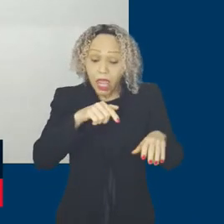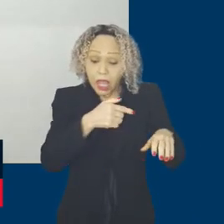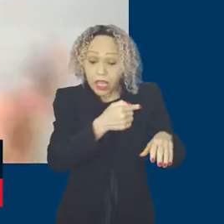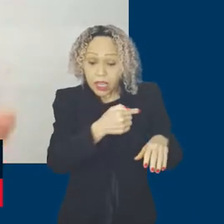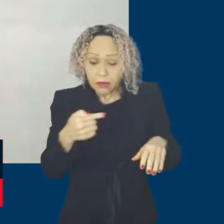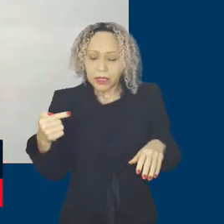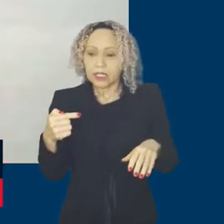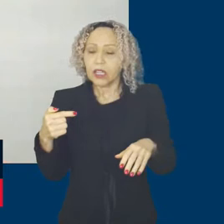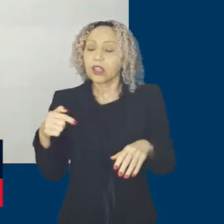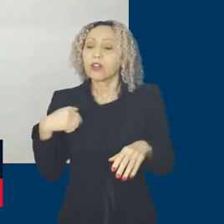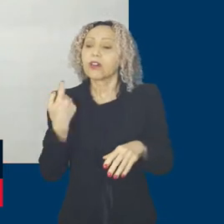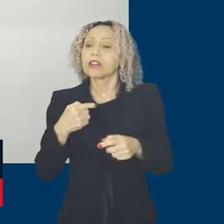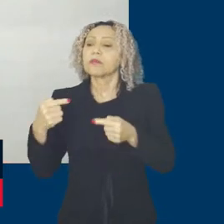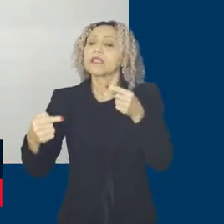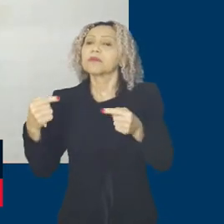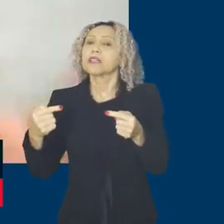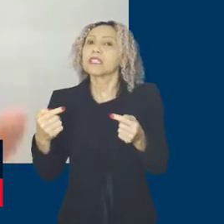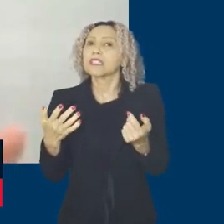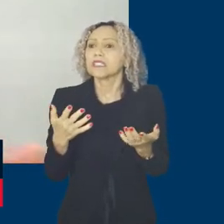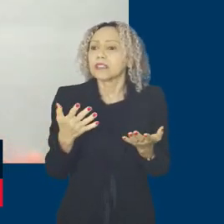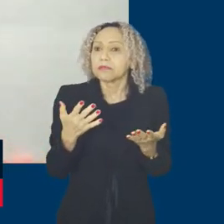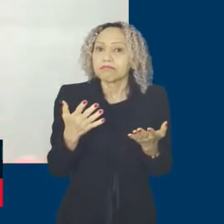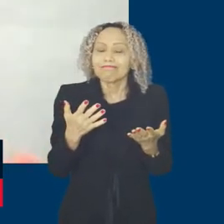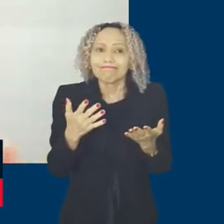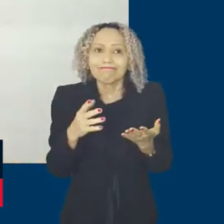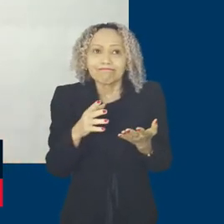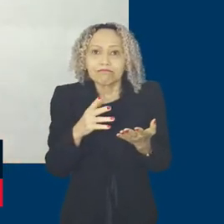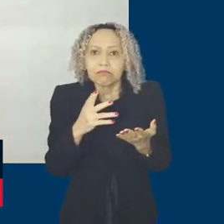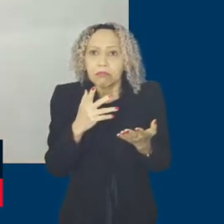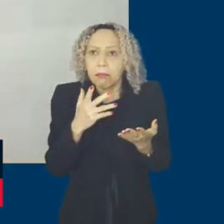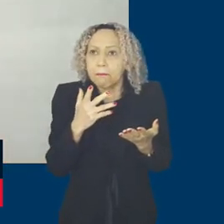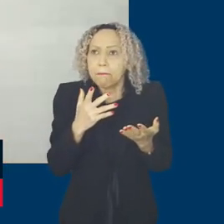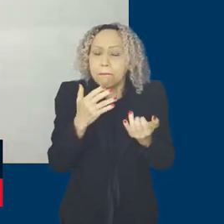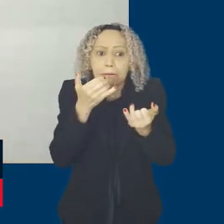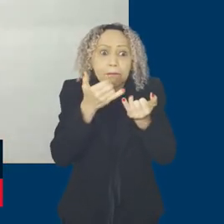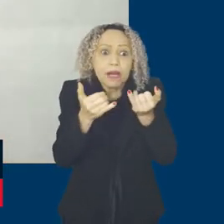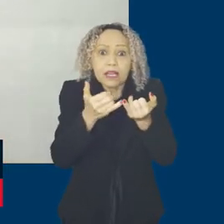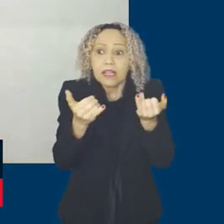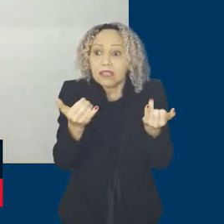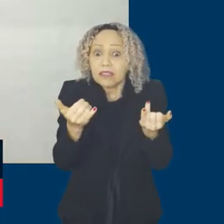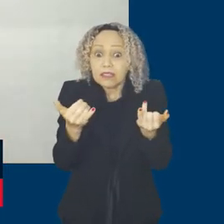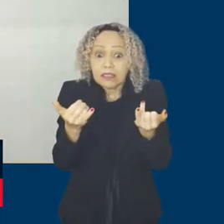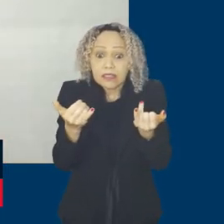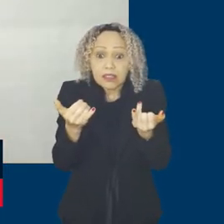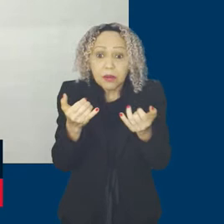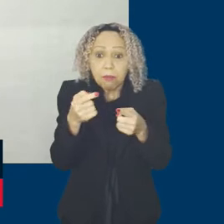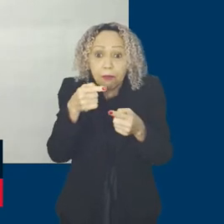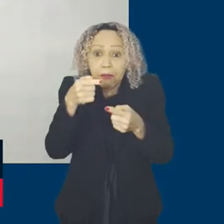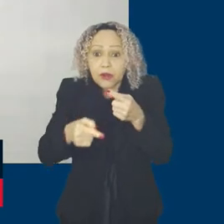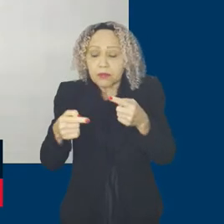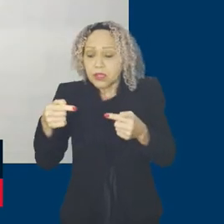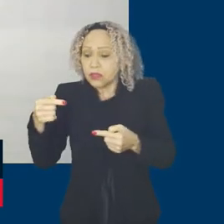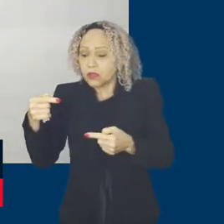certa forma, um engessamento, é como se proibissem o debate sobre o papel que o Estado pode cumprir. Ou